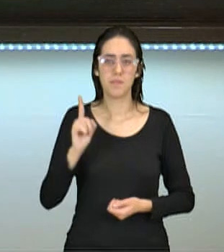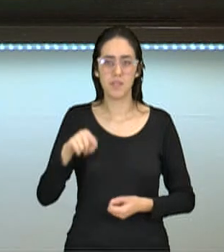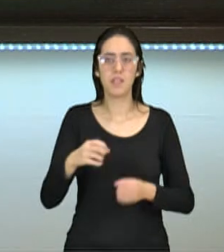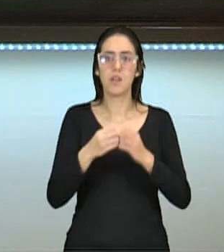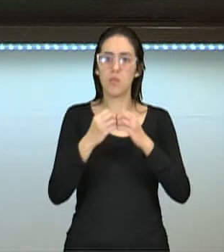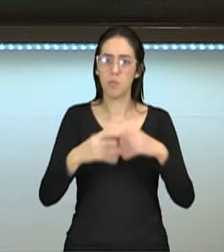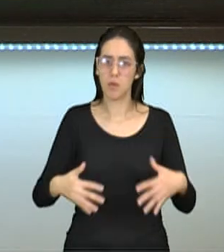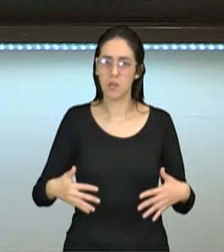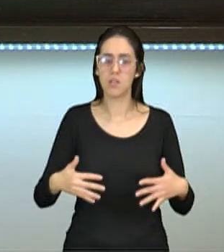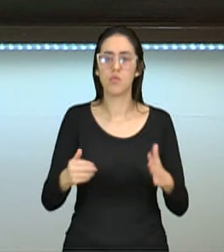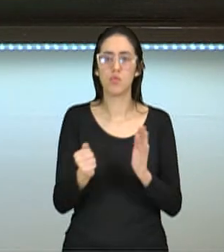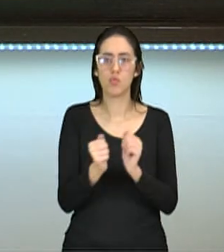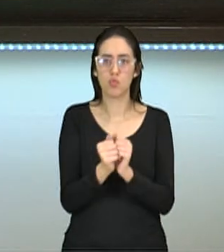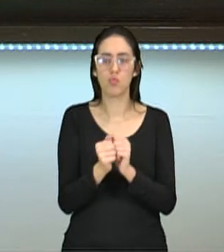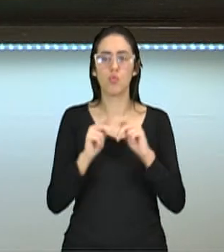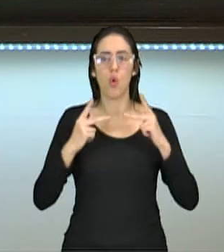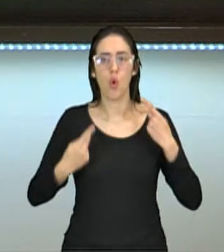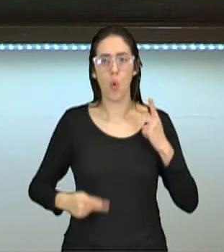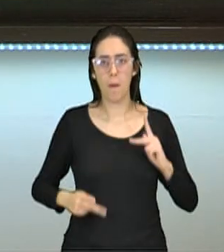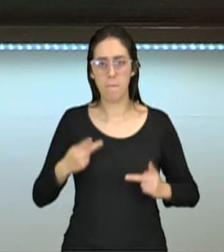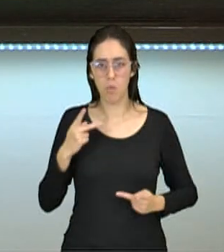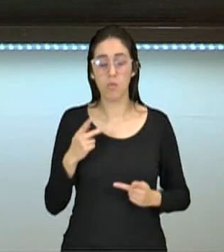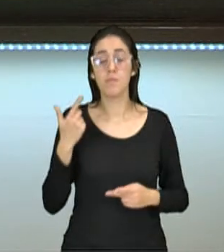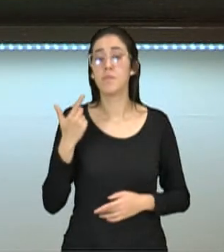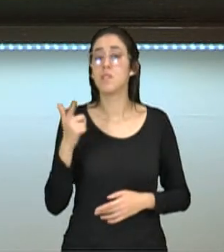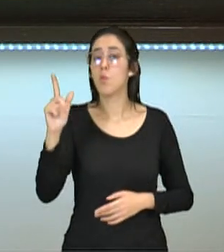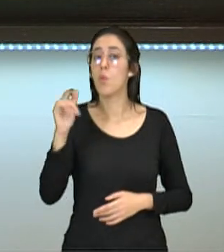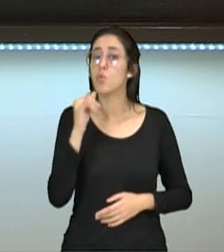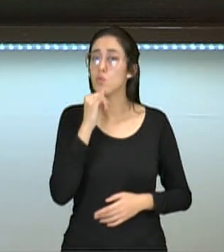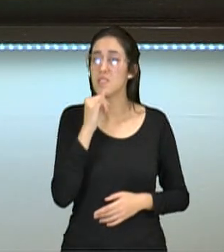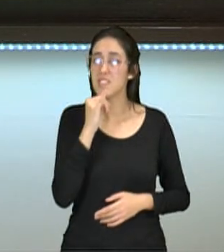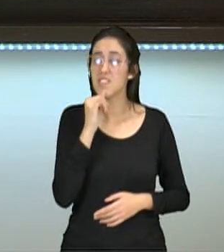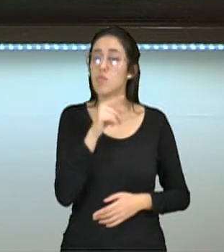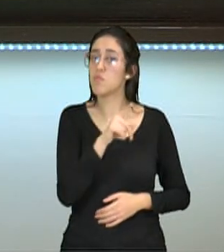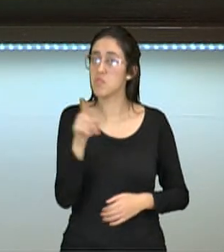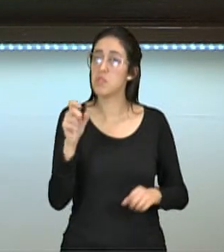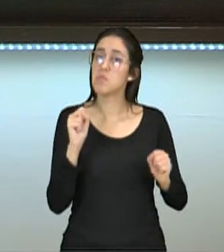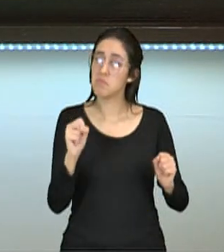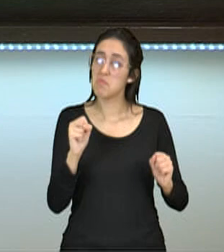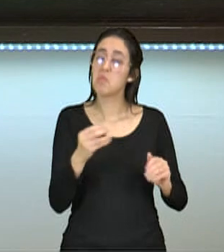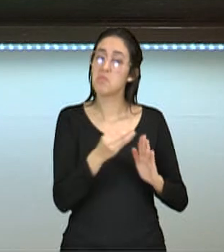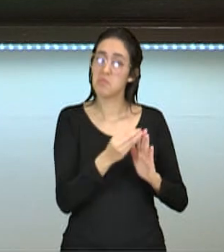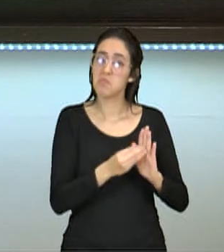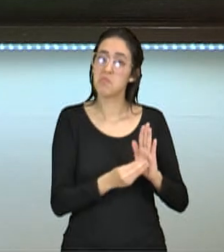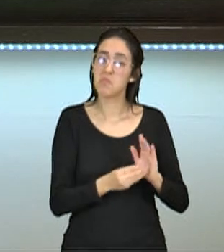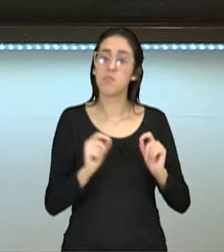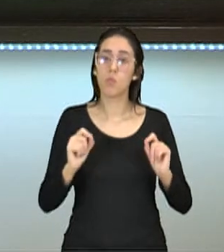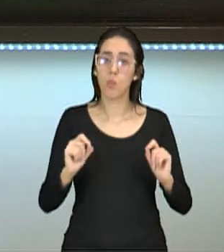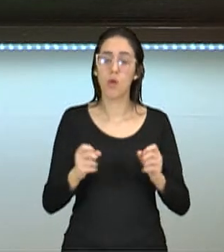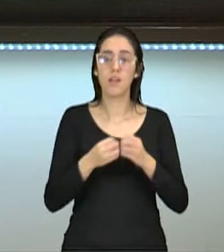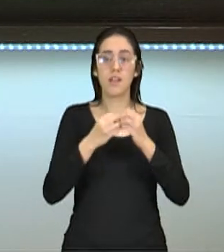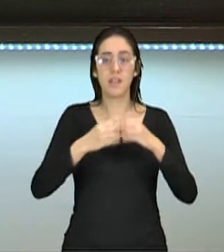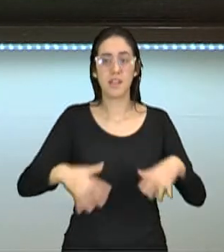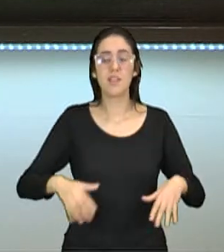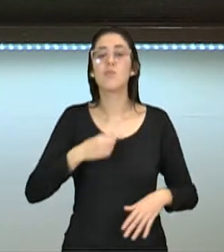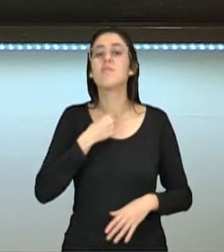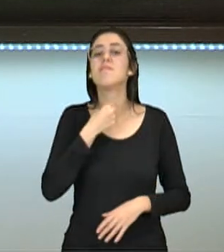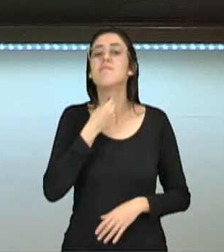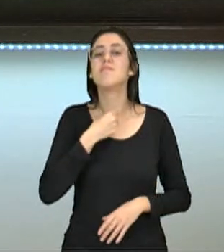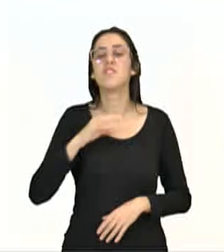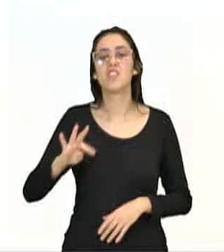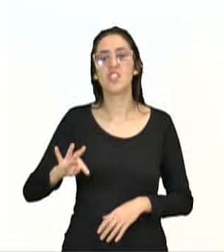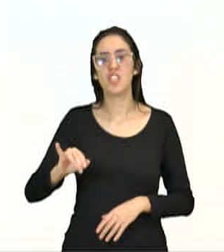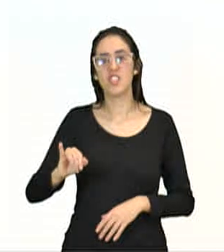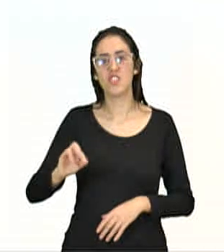né, com os seus hormônios. Um outro exemplo que também você poderia ter colocado aí é a glândula tireoide.